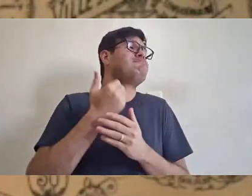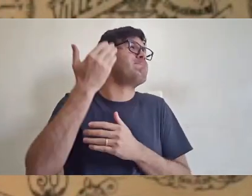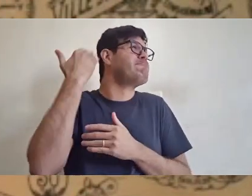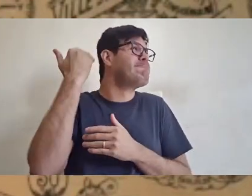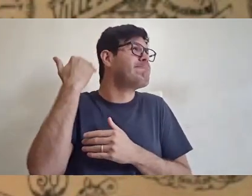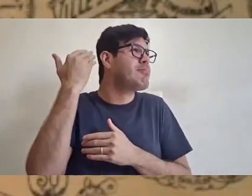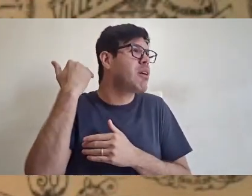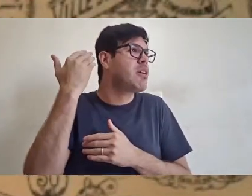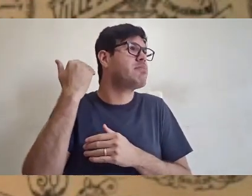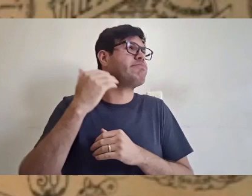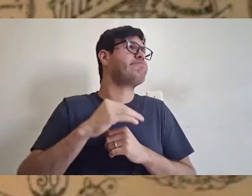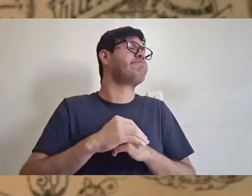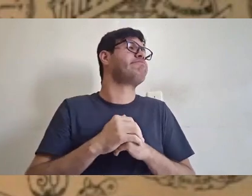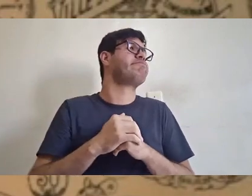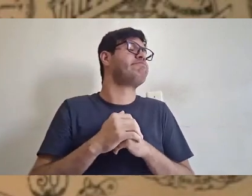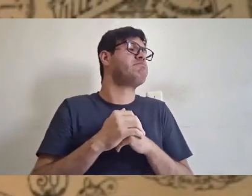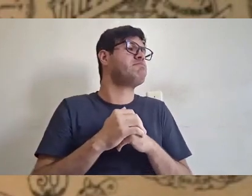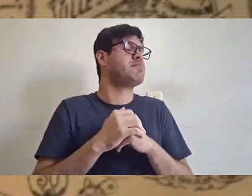época, inclusive, né?